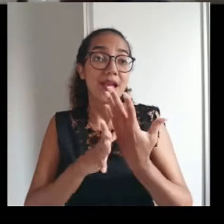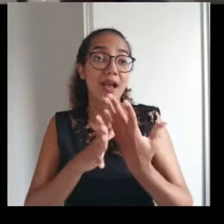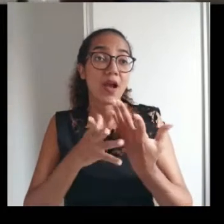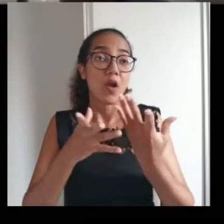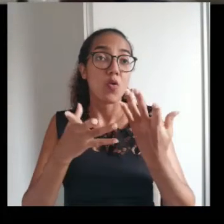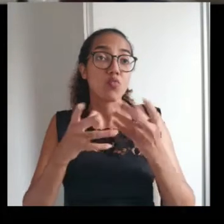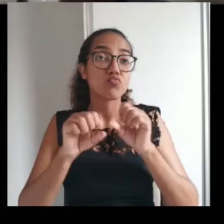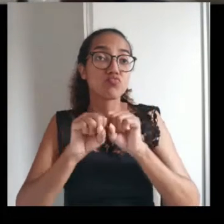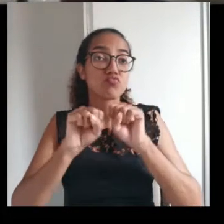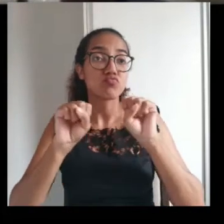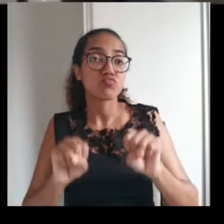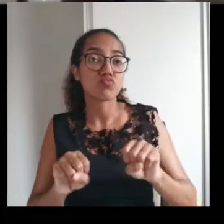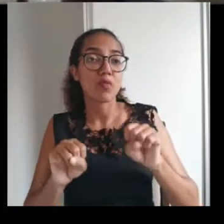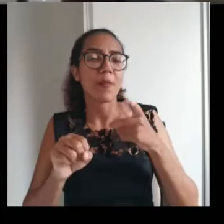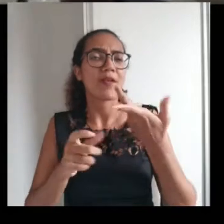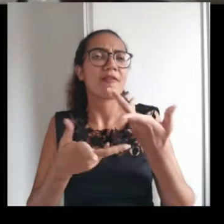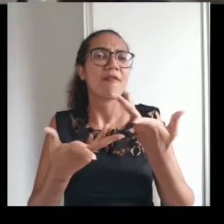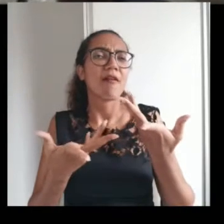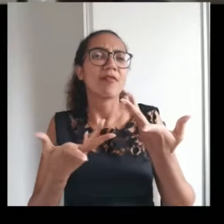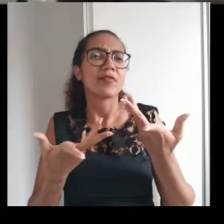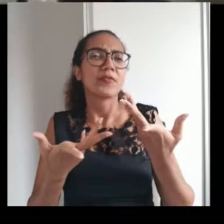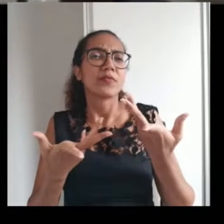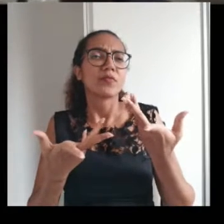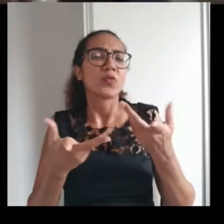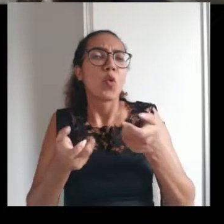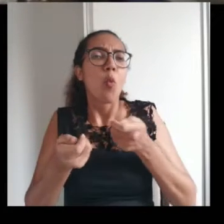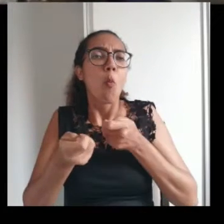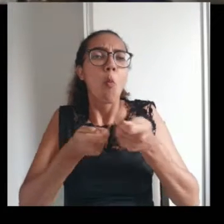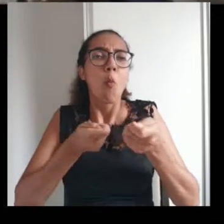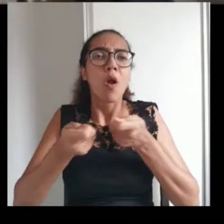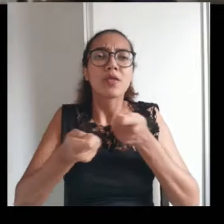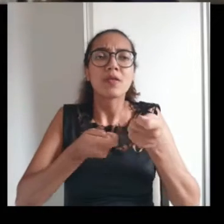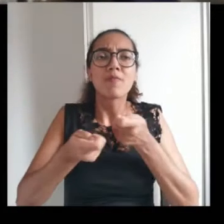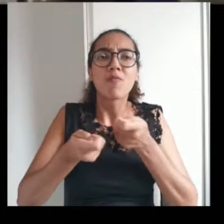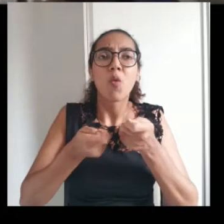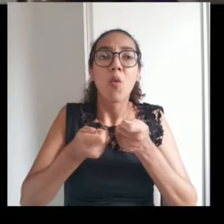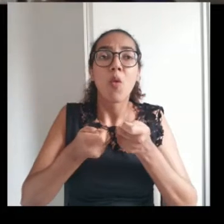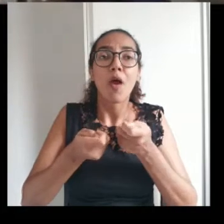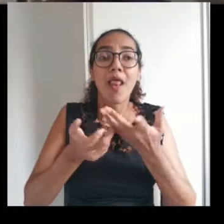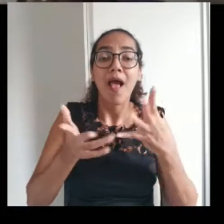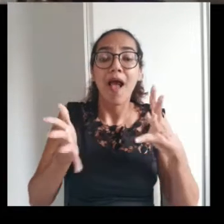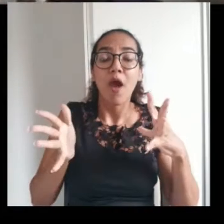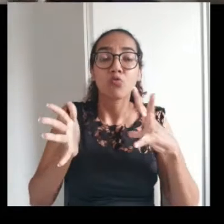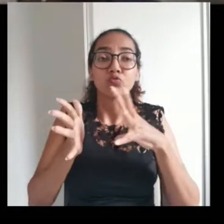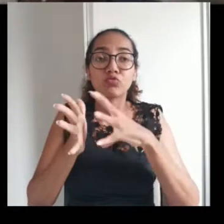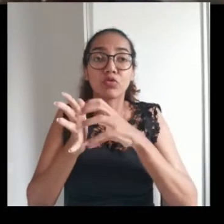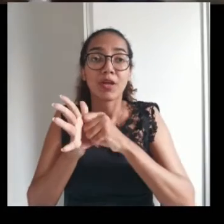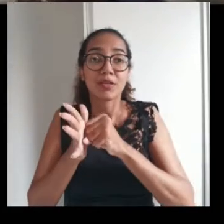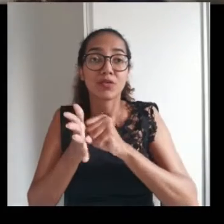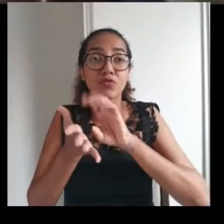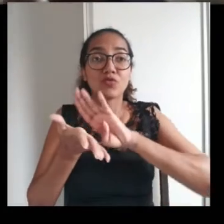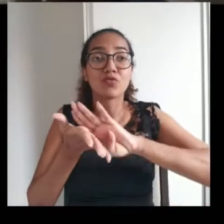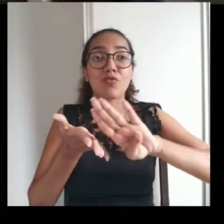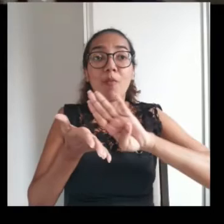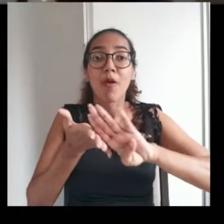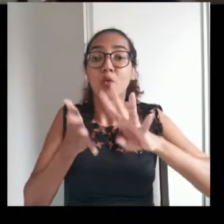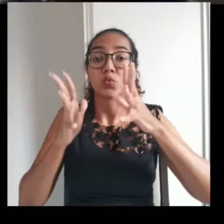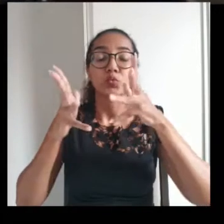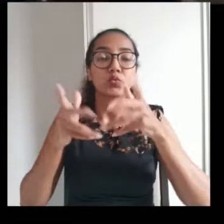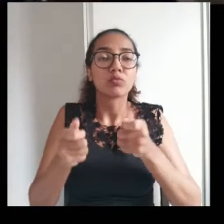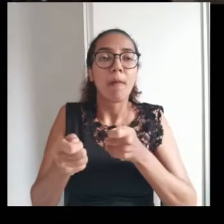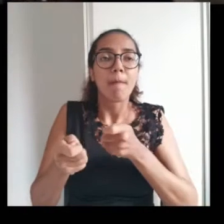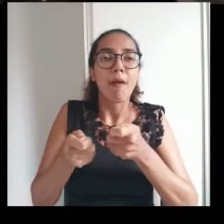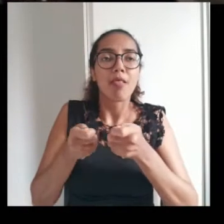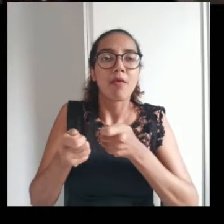as contas correntes, né? Todas as contas de um sistema bancário, né? Então, veja, a gente